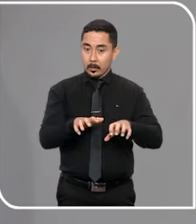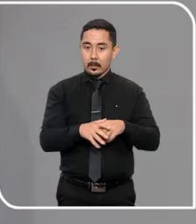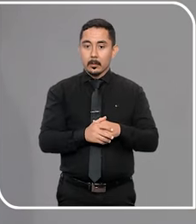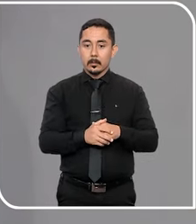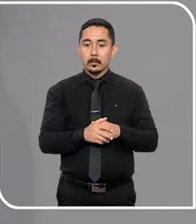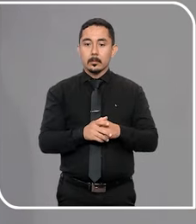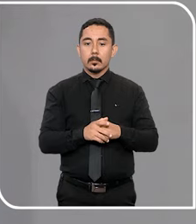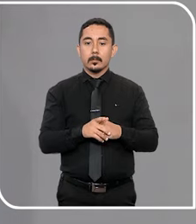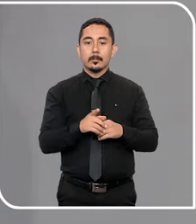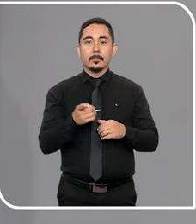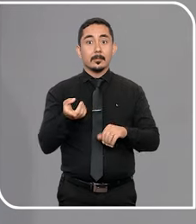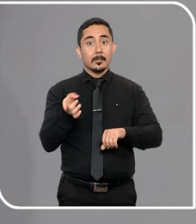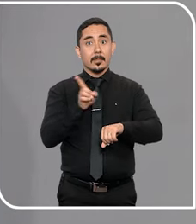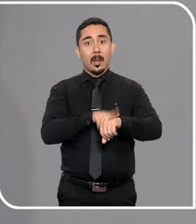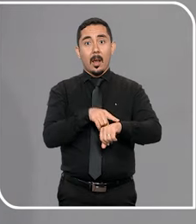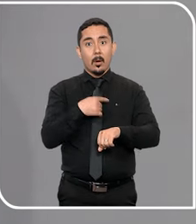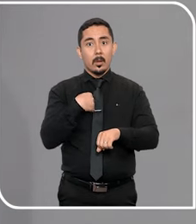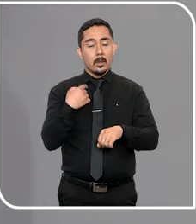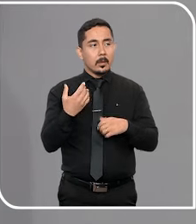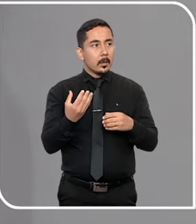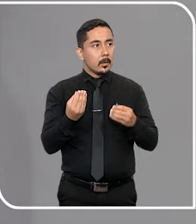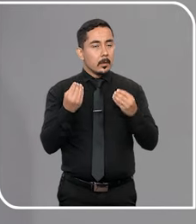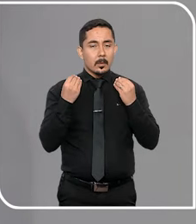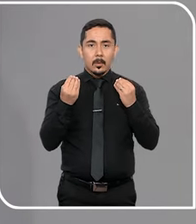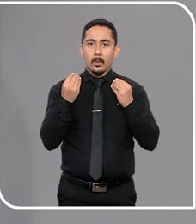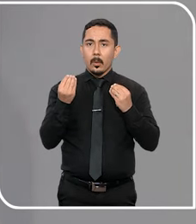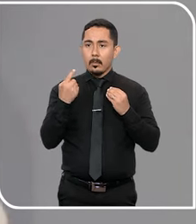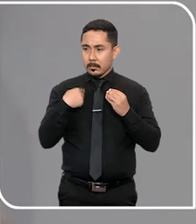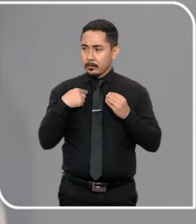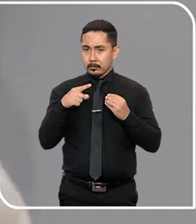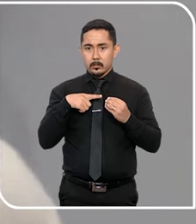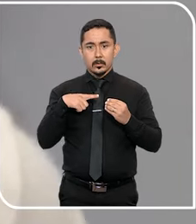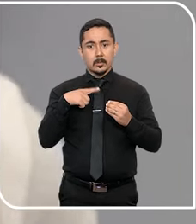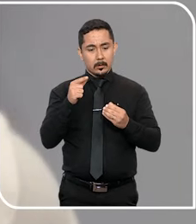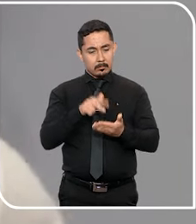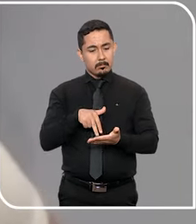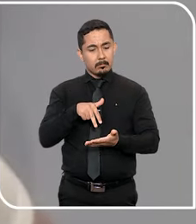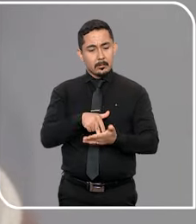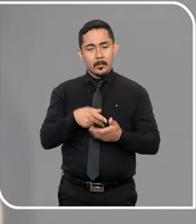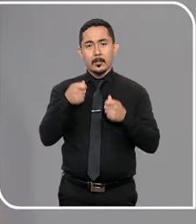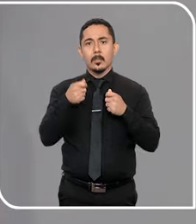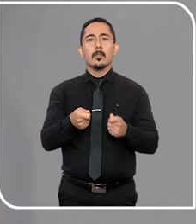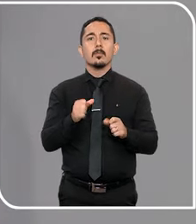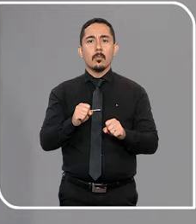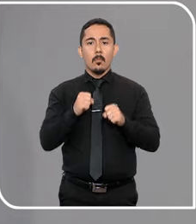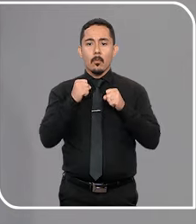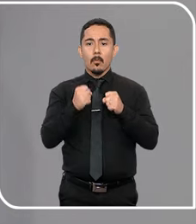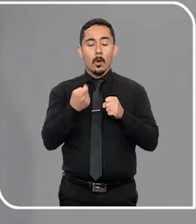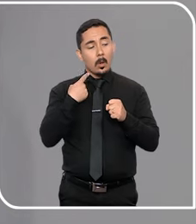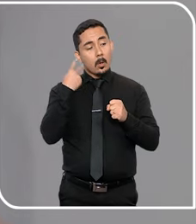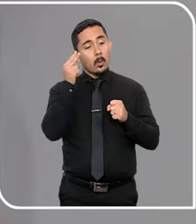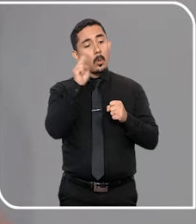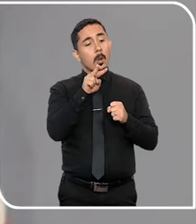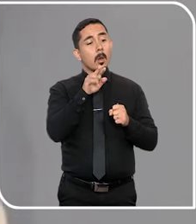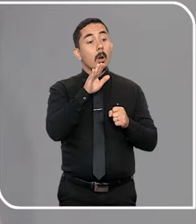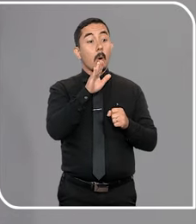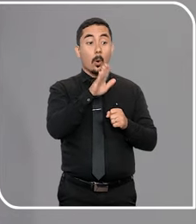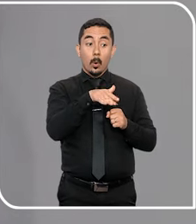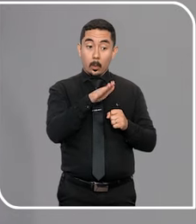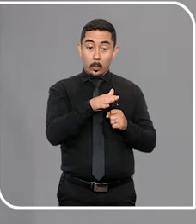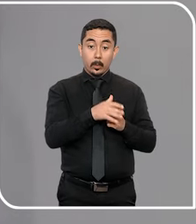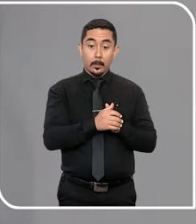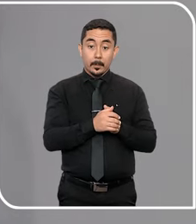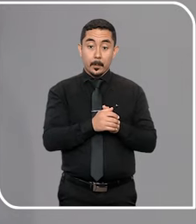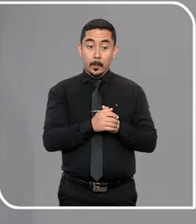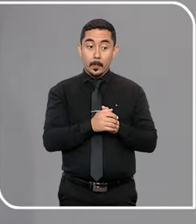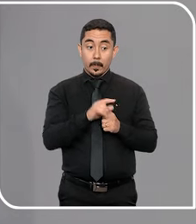estranho é assim né gente na hora a gente queria ali uma força que eu não sei da onde que veio né que eu olhei para